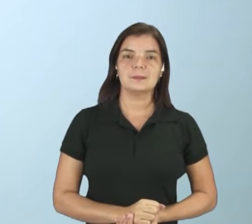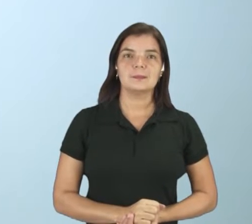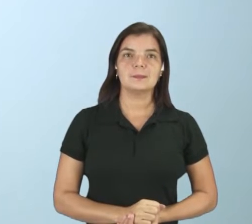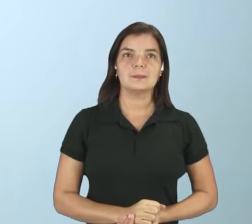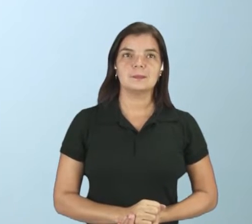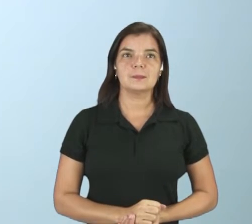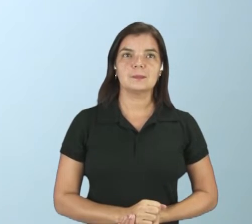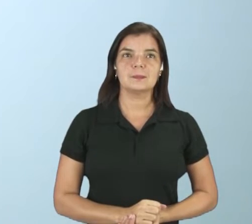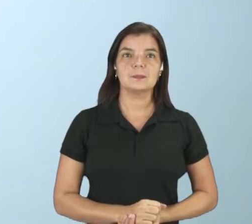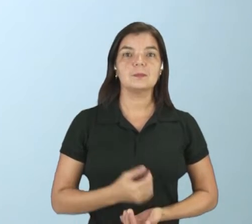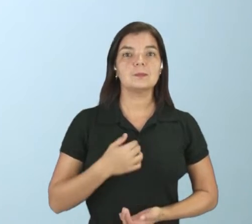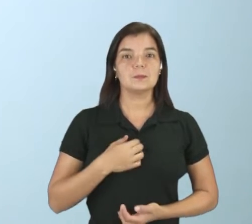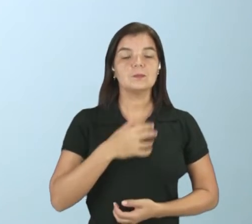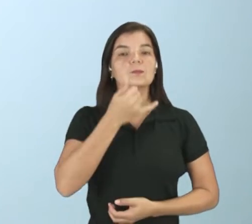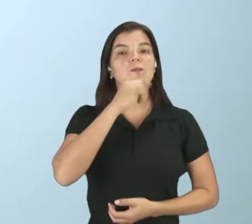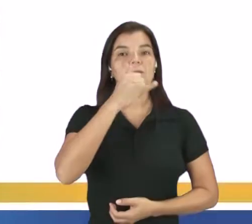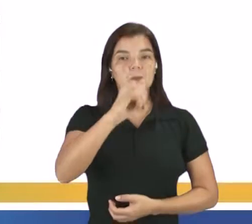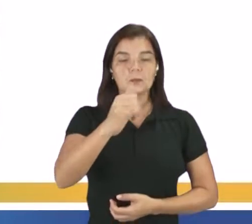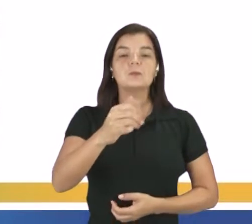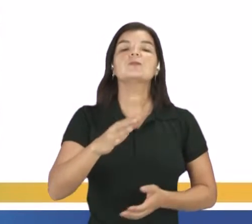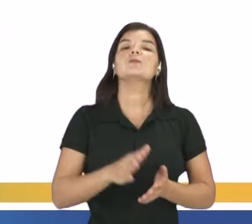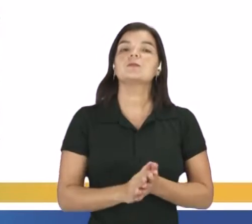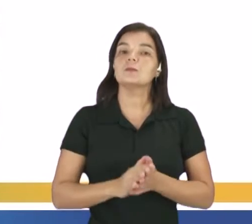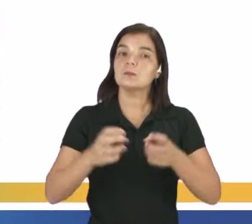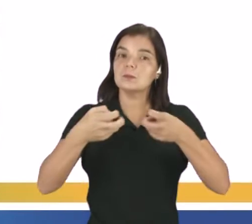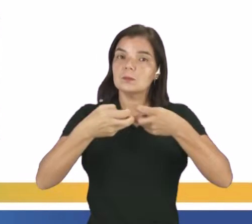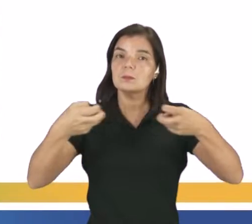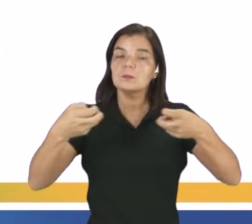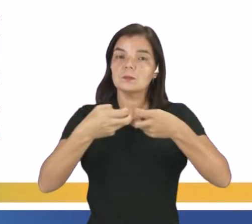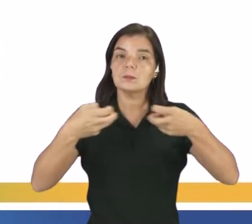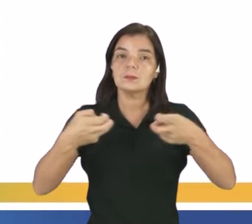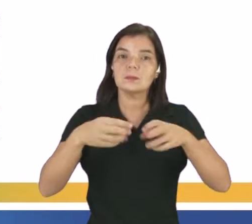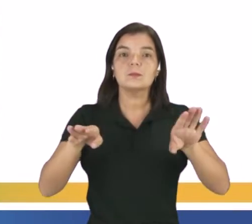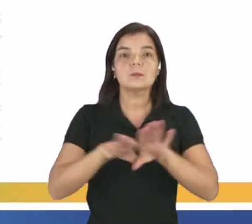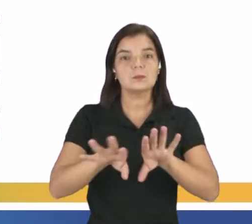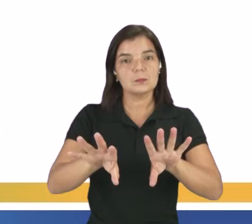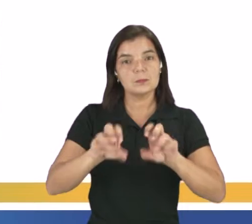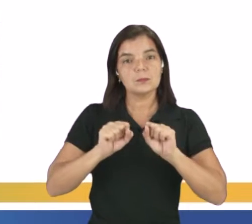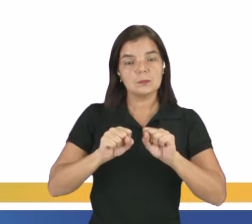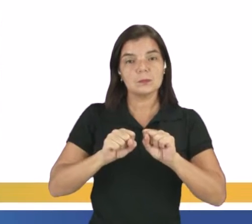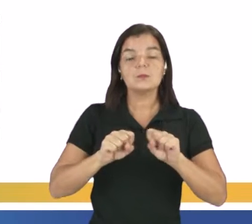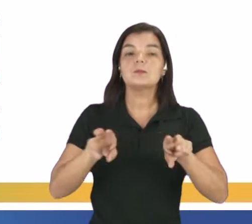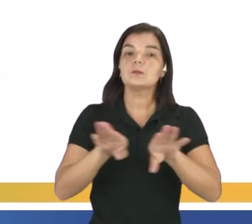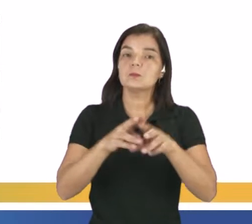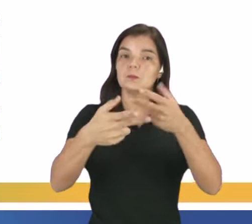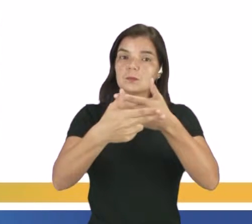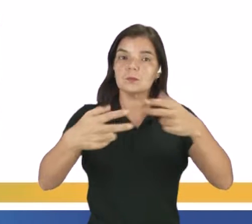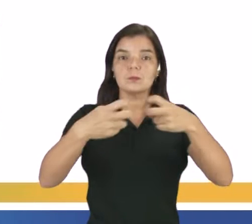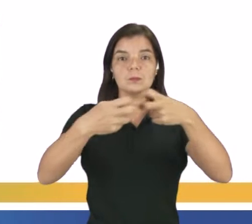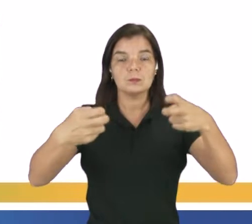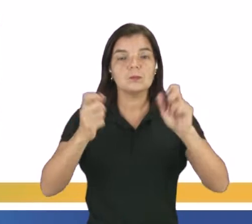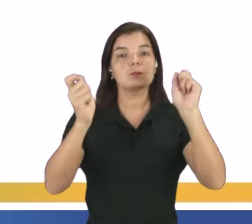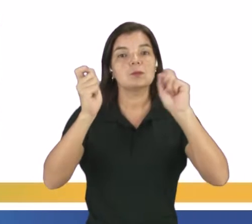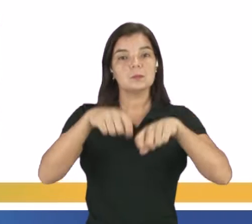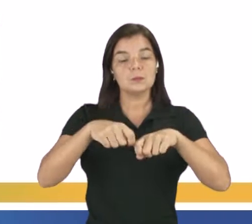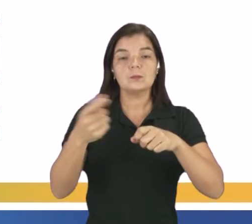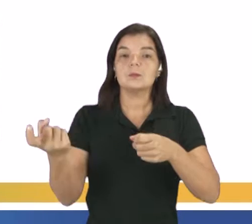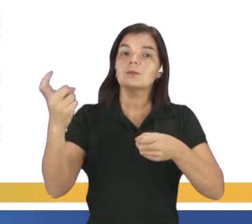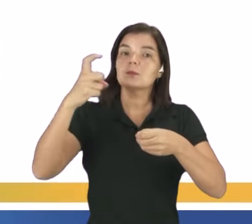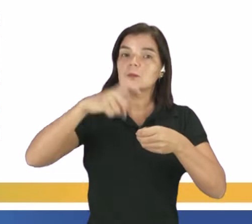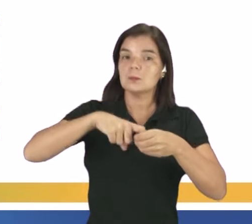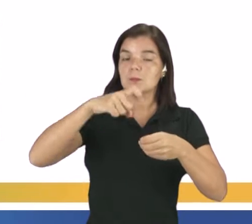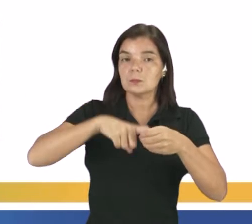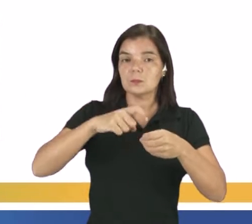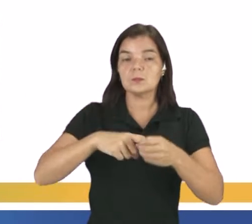lá? Energia potencial elástica é a forma de energia que é adquirida por corpos elásticos capazes de retornarem ao